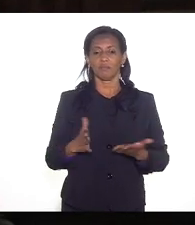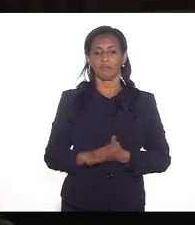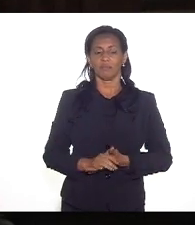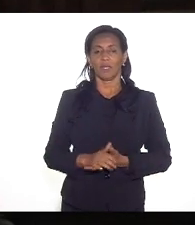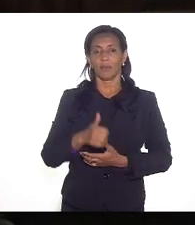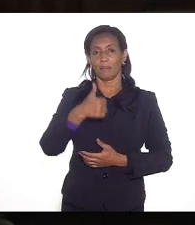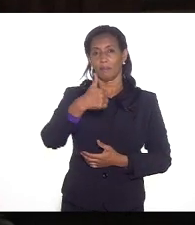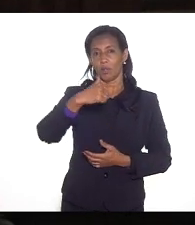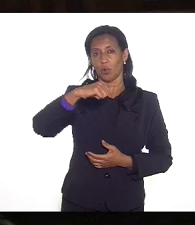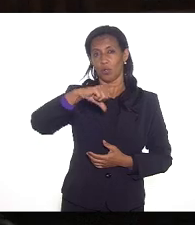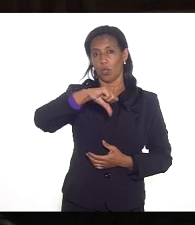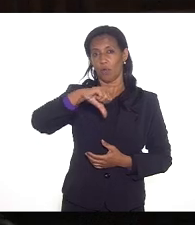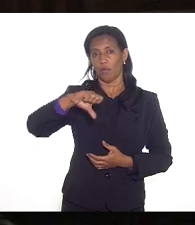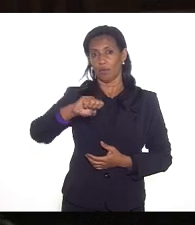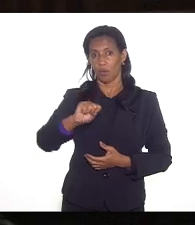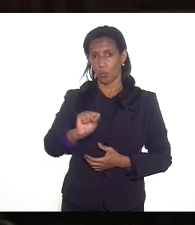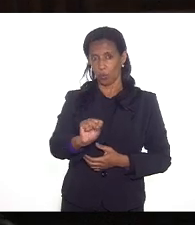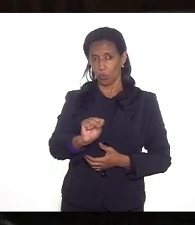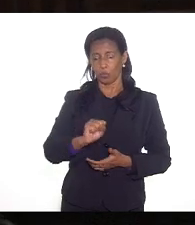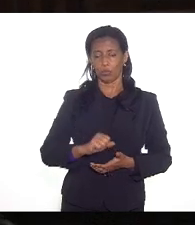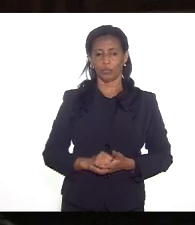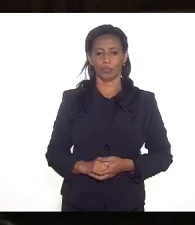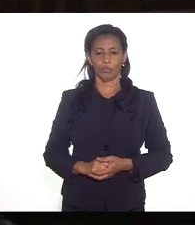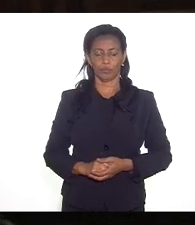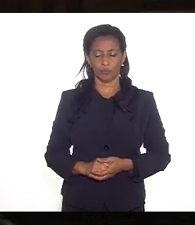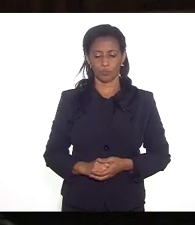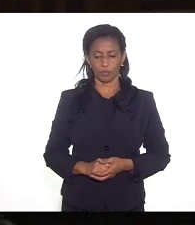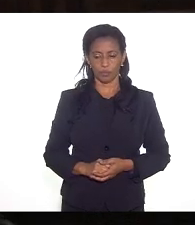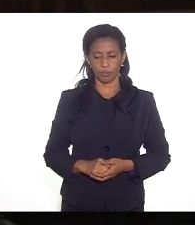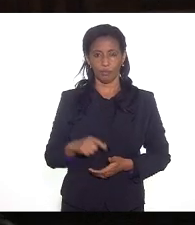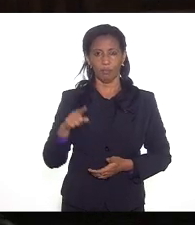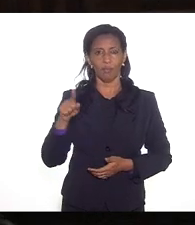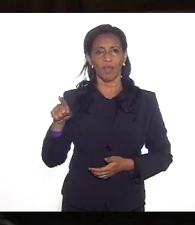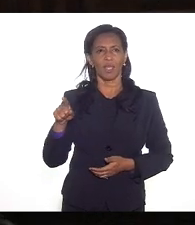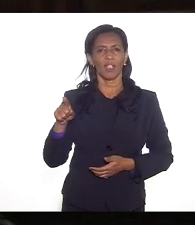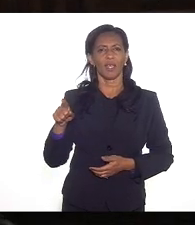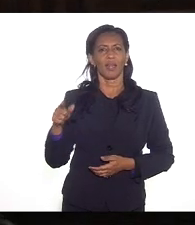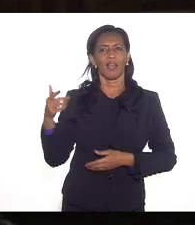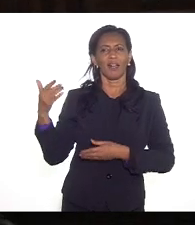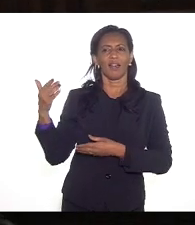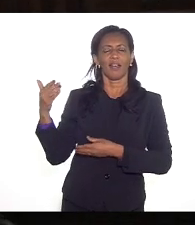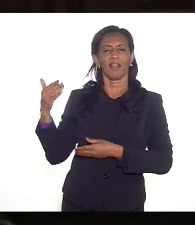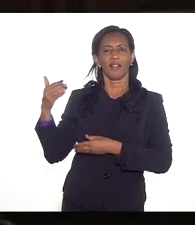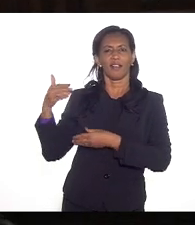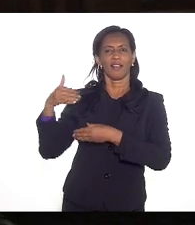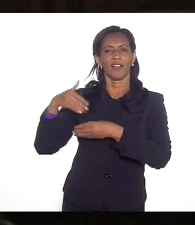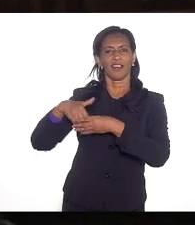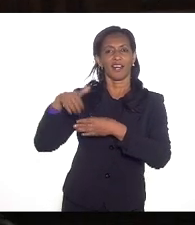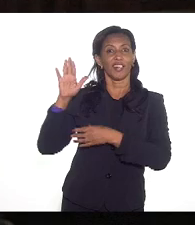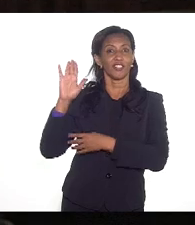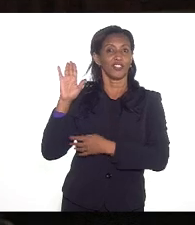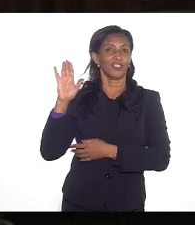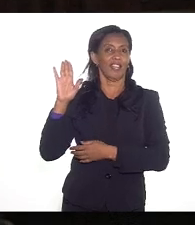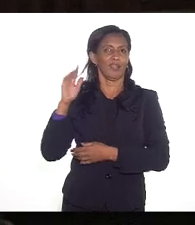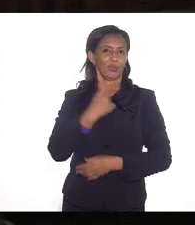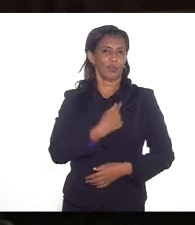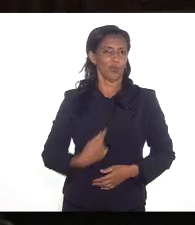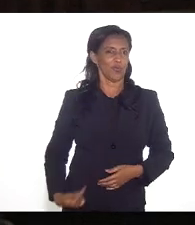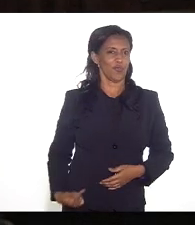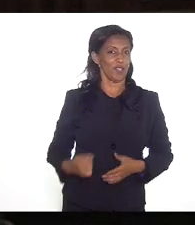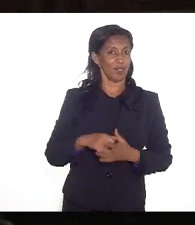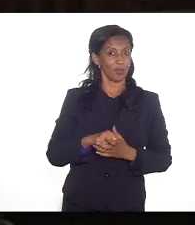e em 1998 ele era candidato a Governador do Estado